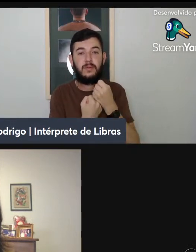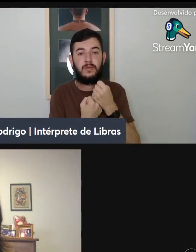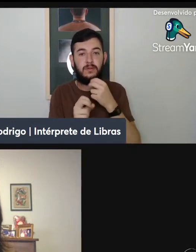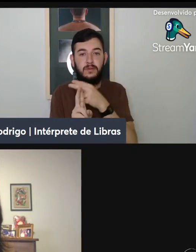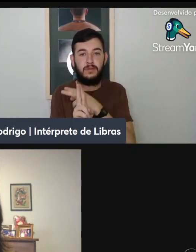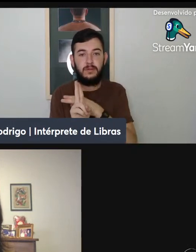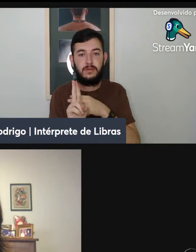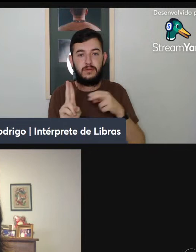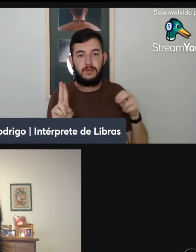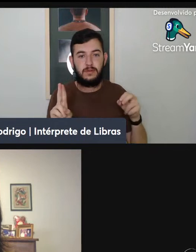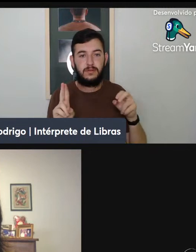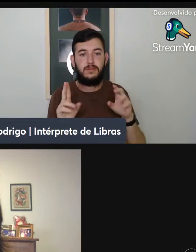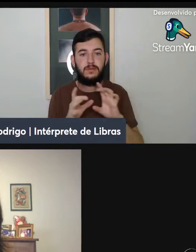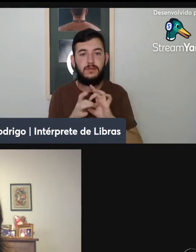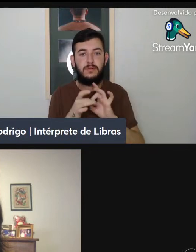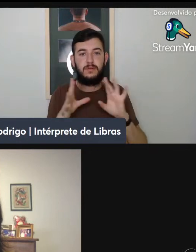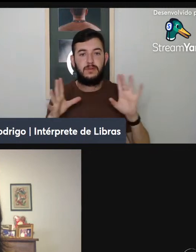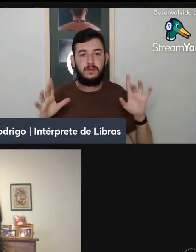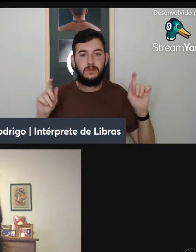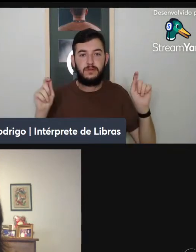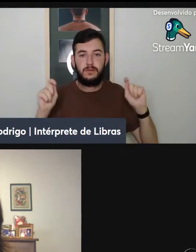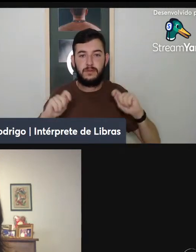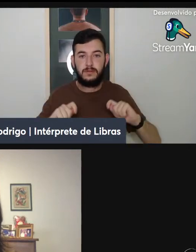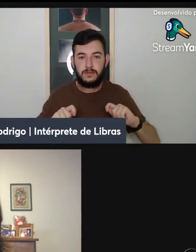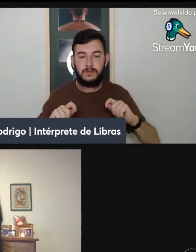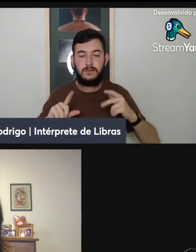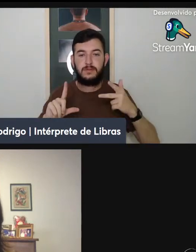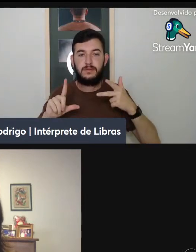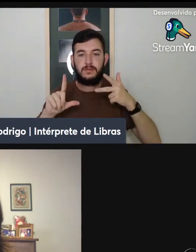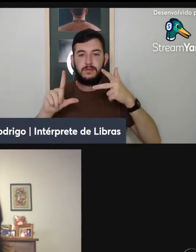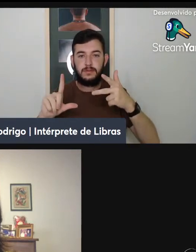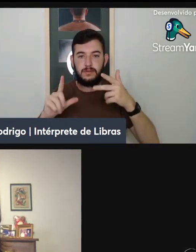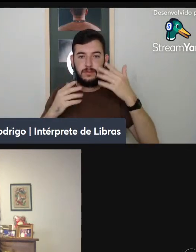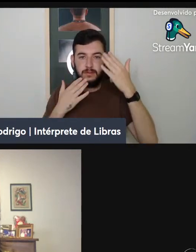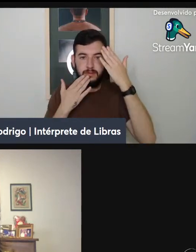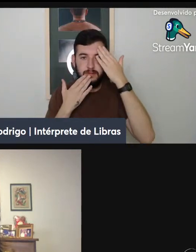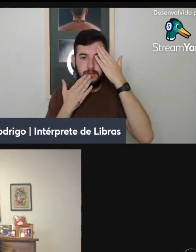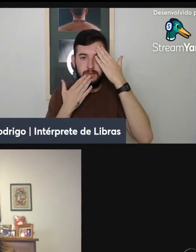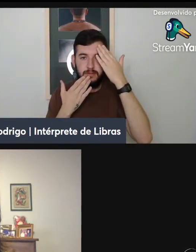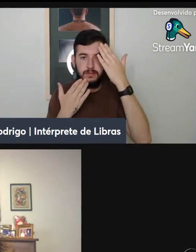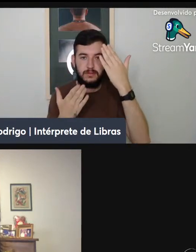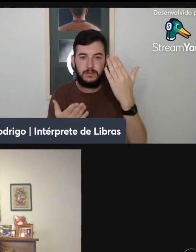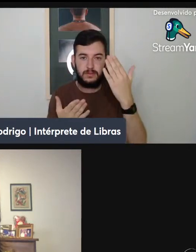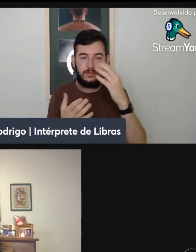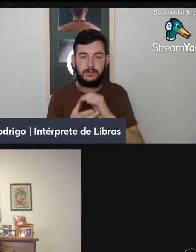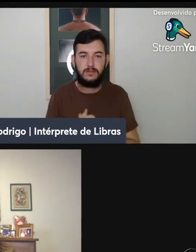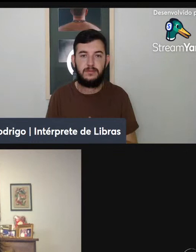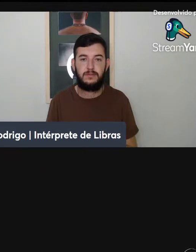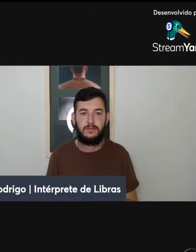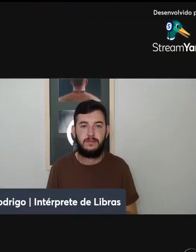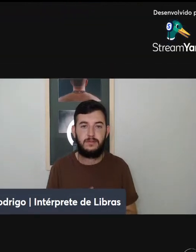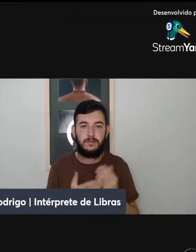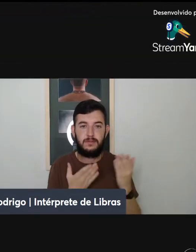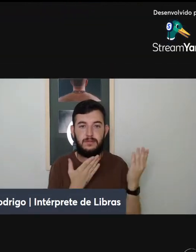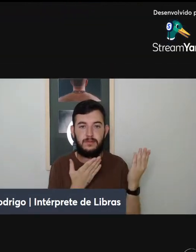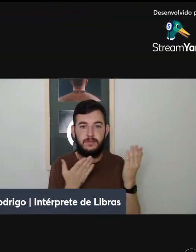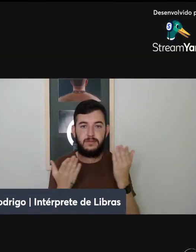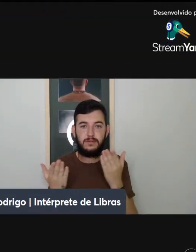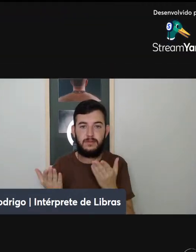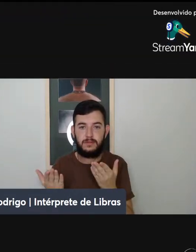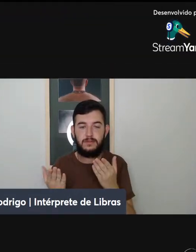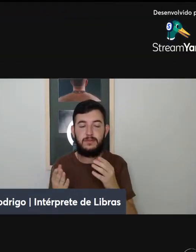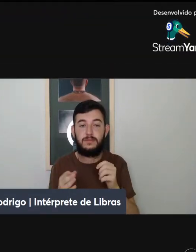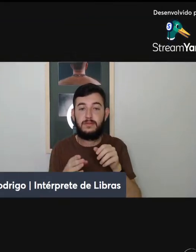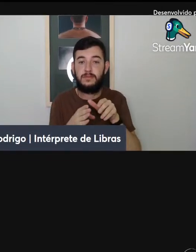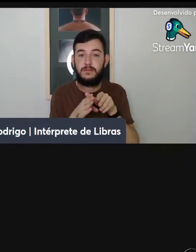possibilitar com que essa live estivesse aqui acontecendo. Muito obrigado. Vou convidar agora a minha